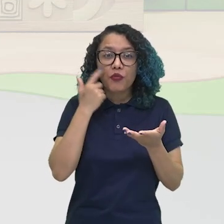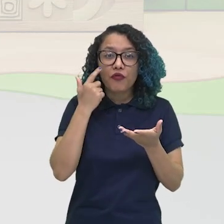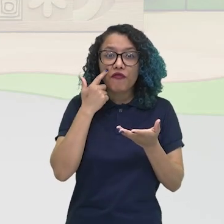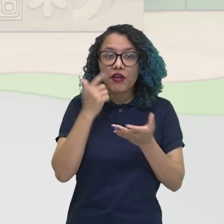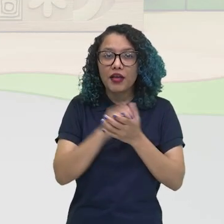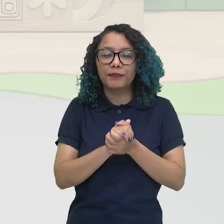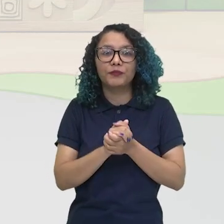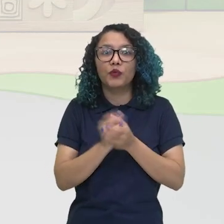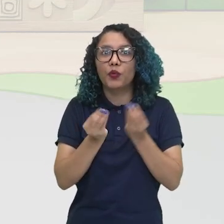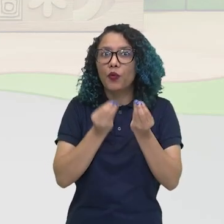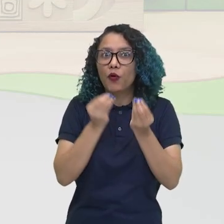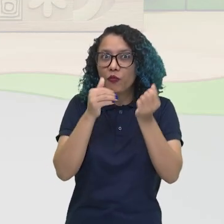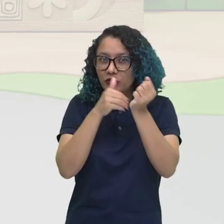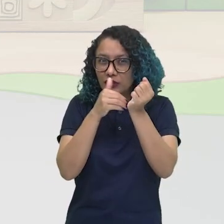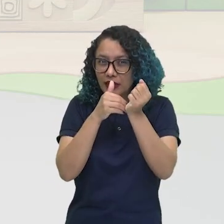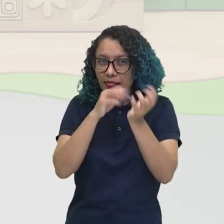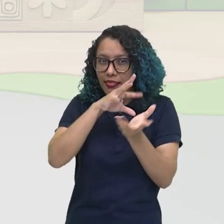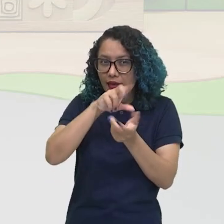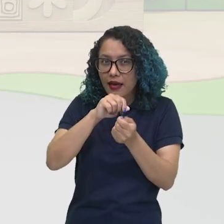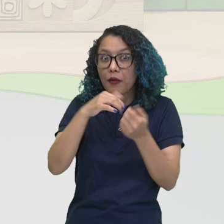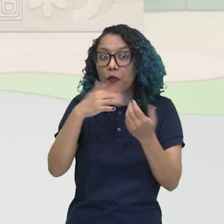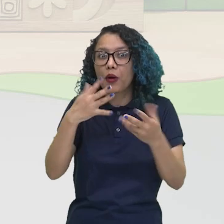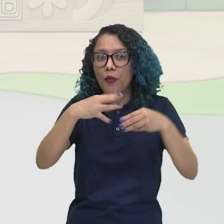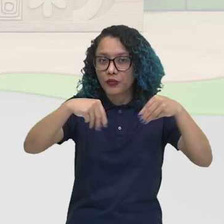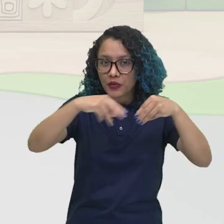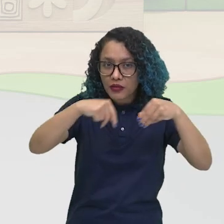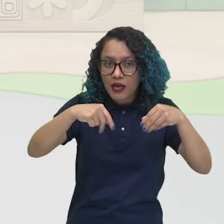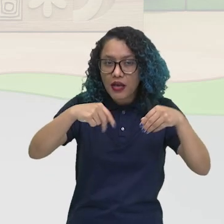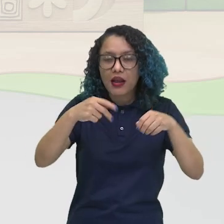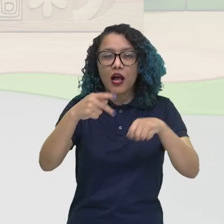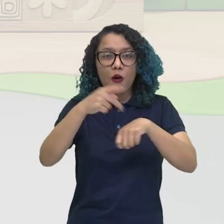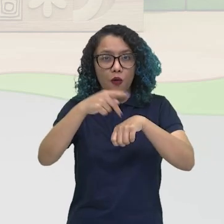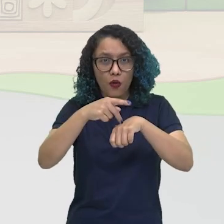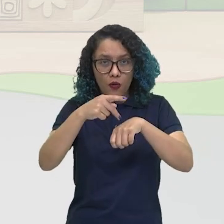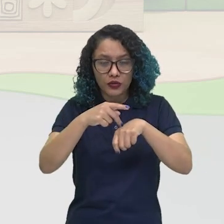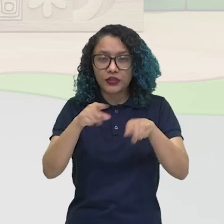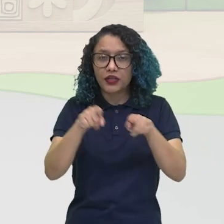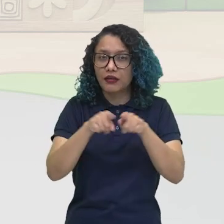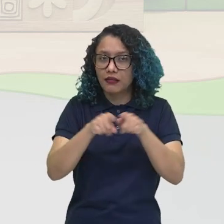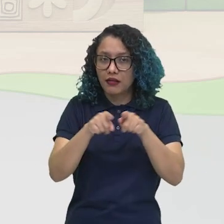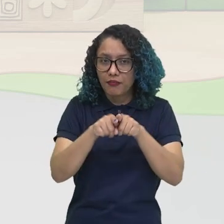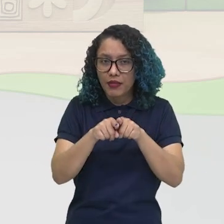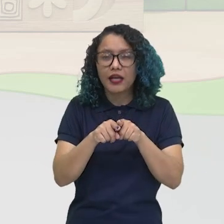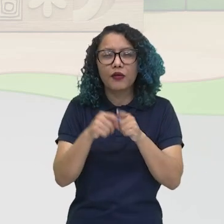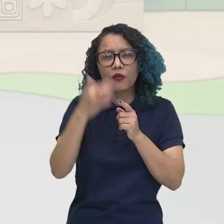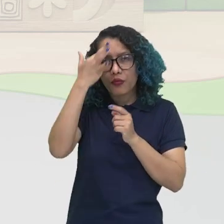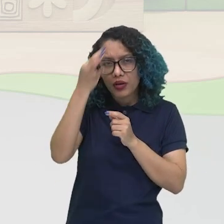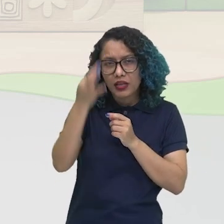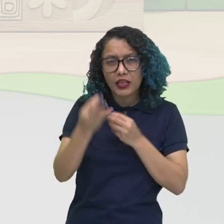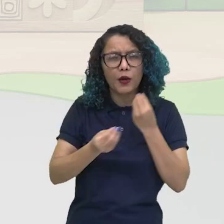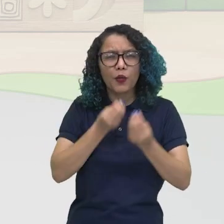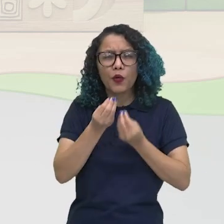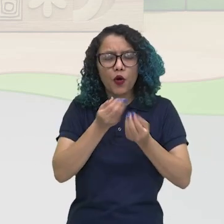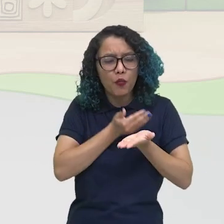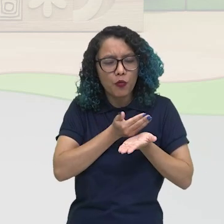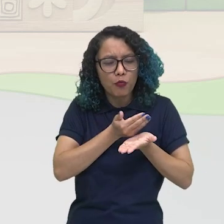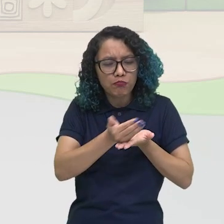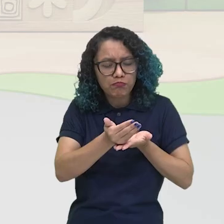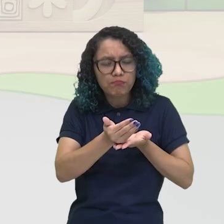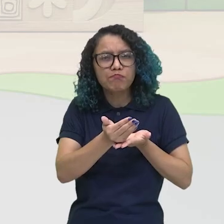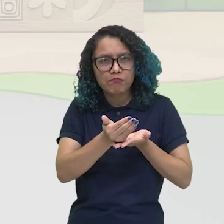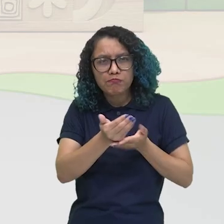segredos da Terra, que são os minerais, as rochas, e entendermos aí a